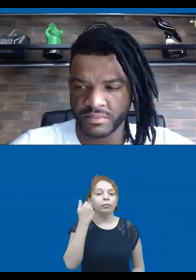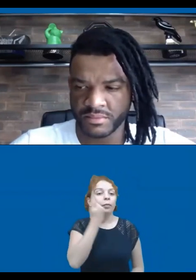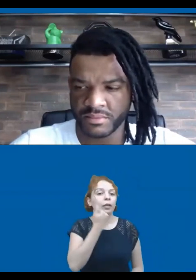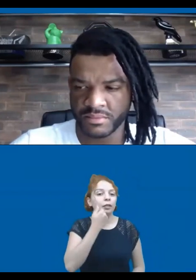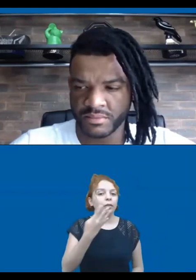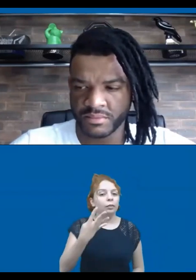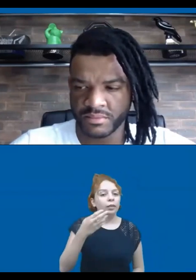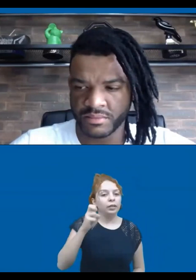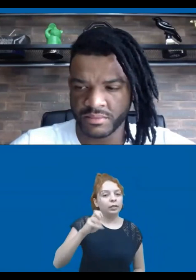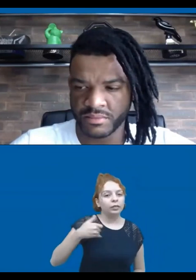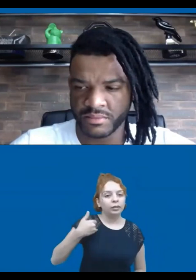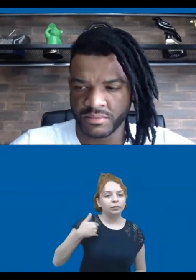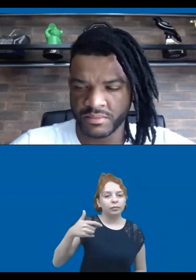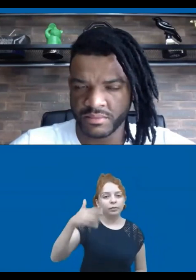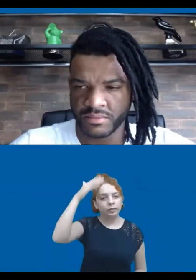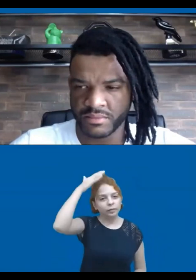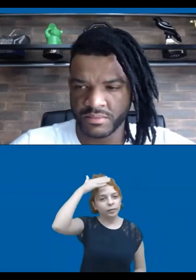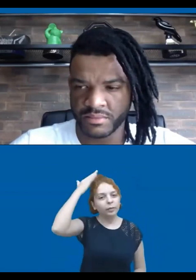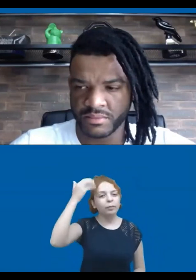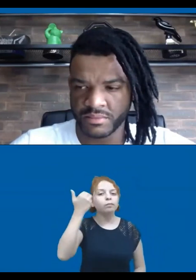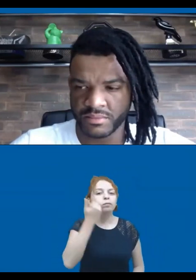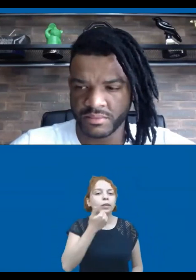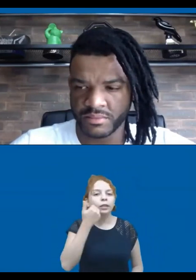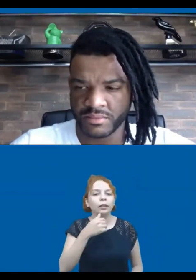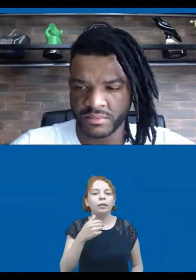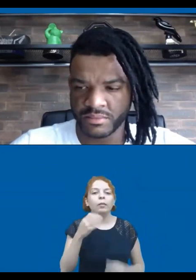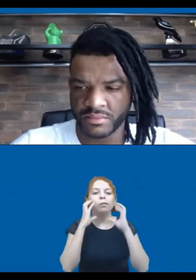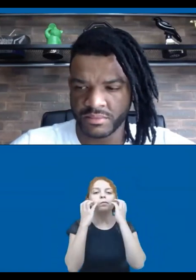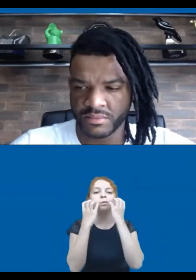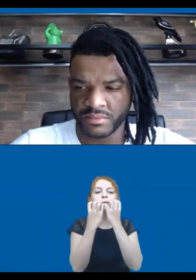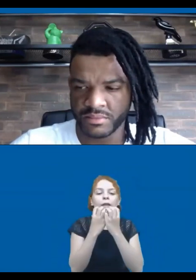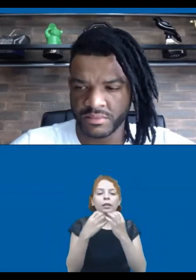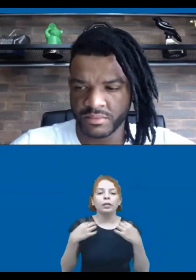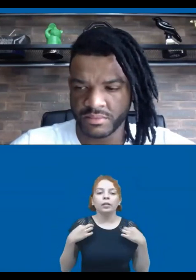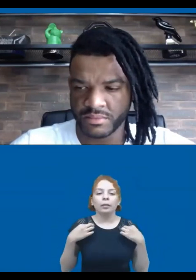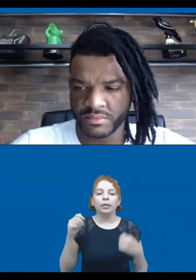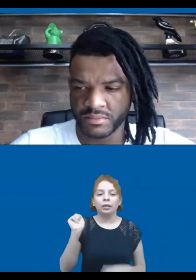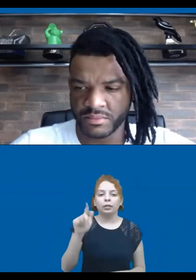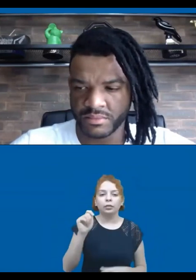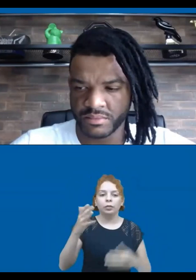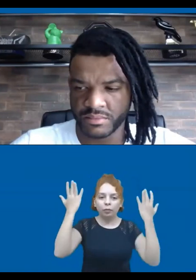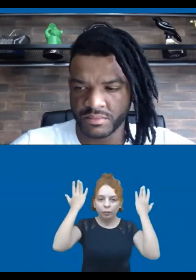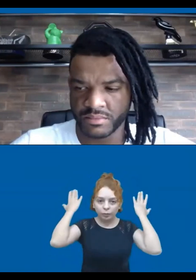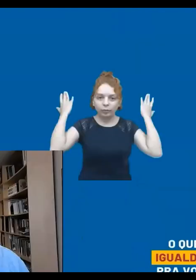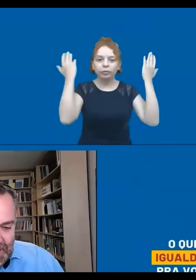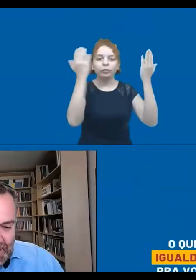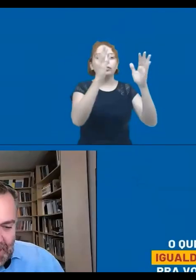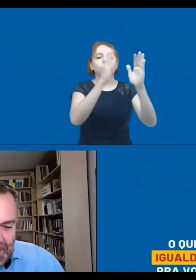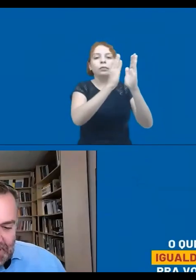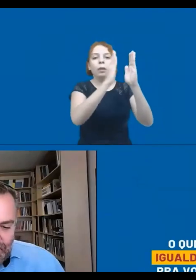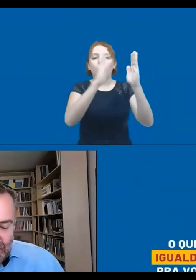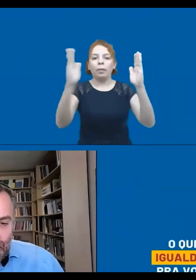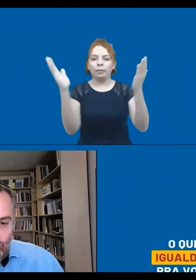anos, cabelo grisalho, com barba, estou usando uma camisa azul, e tenho ao meu fundo uma estante com alguns livros.